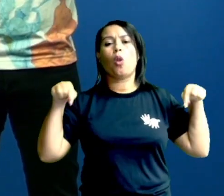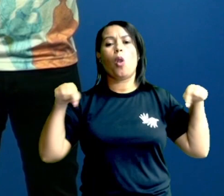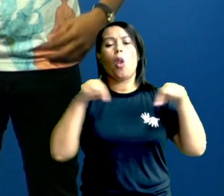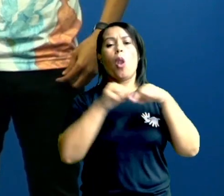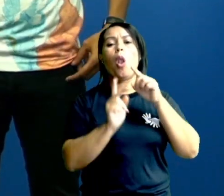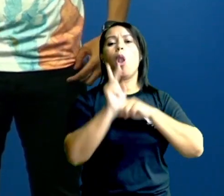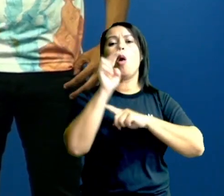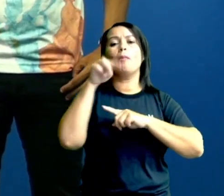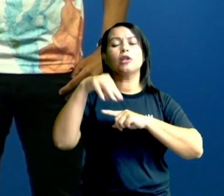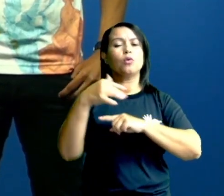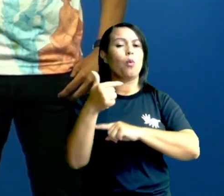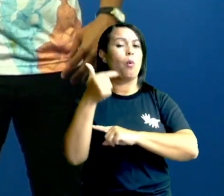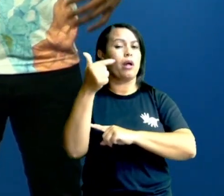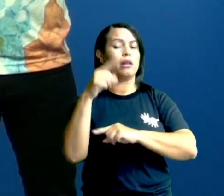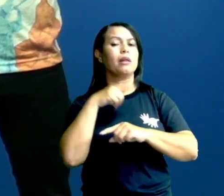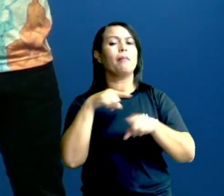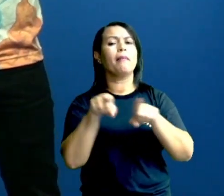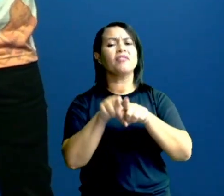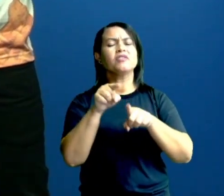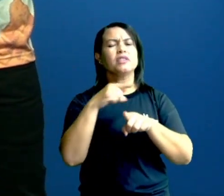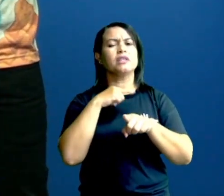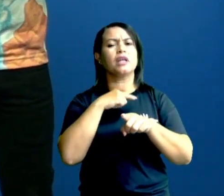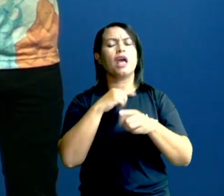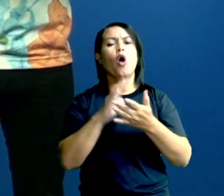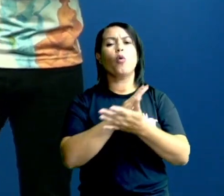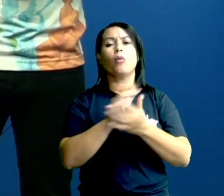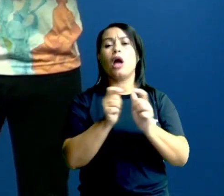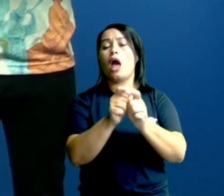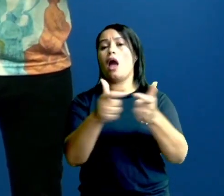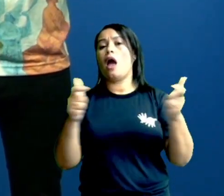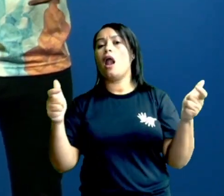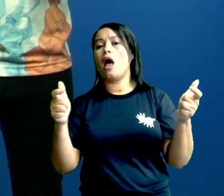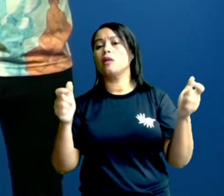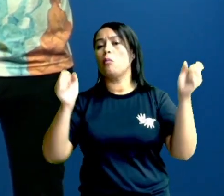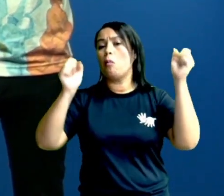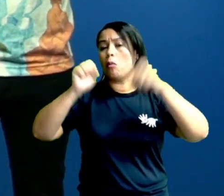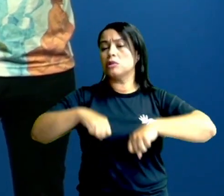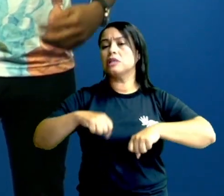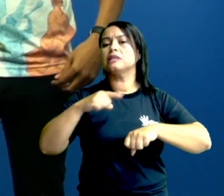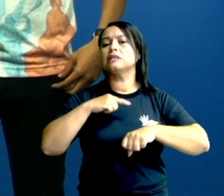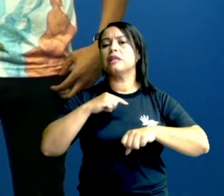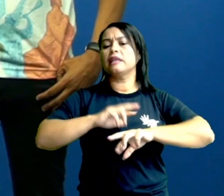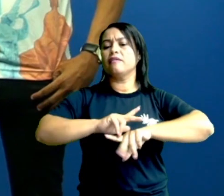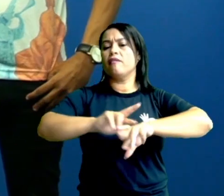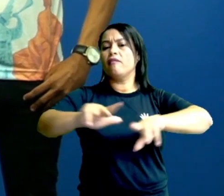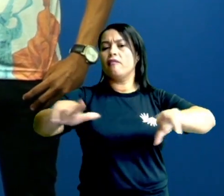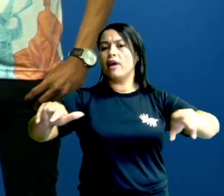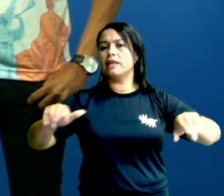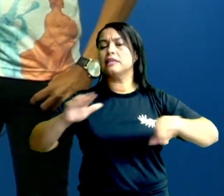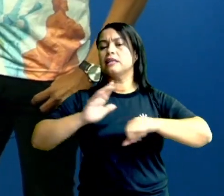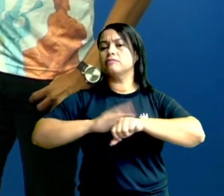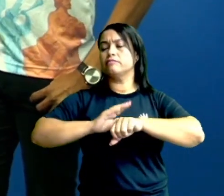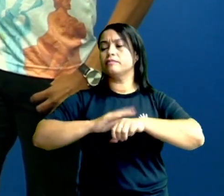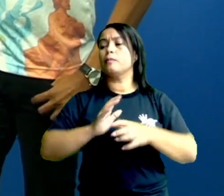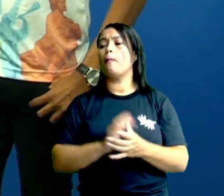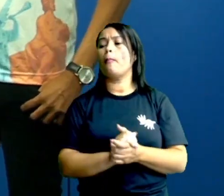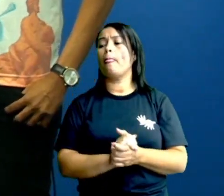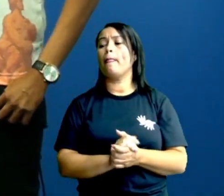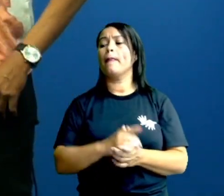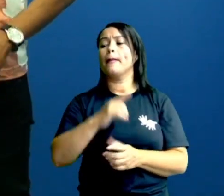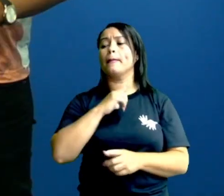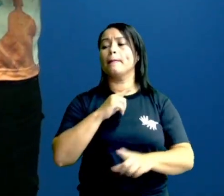domínio imenso de território você vai encontrar a potencialidade aí para Desenvolver atividades diversas tá bom é